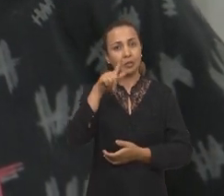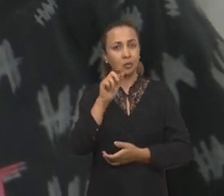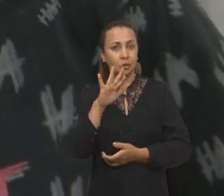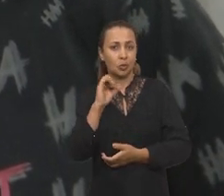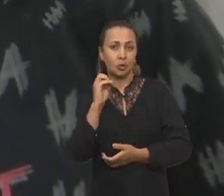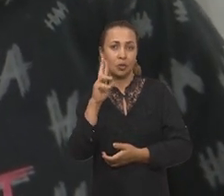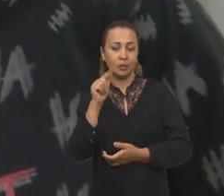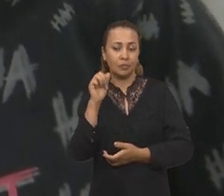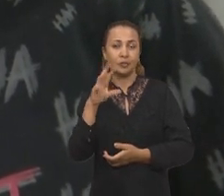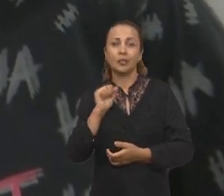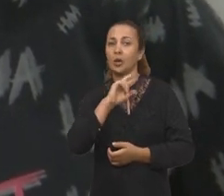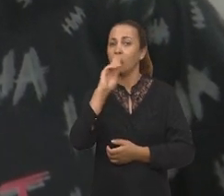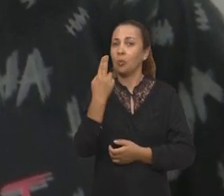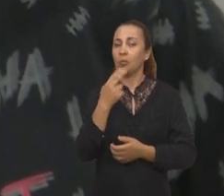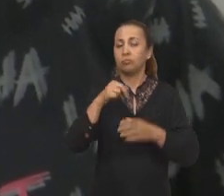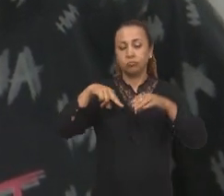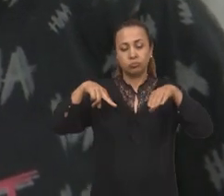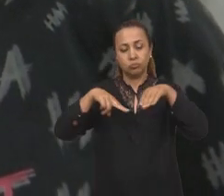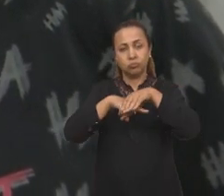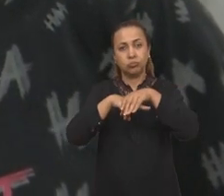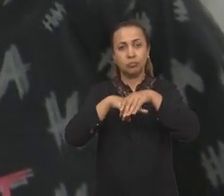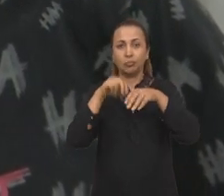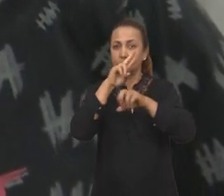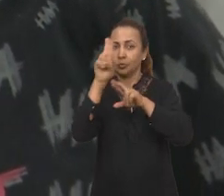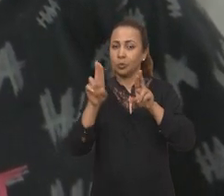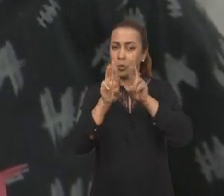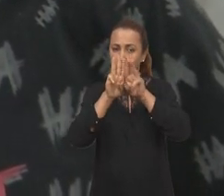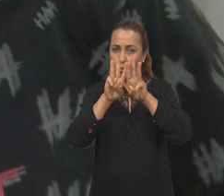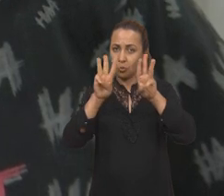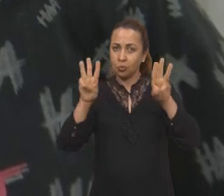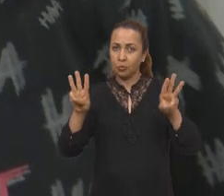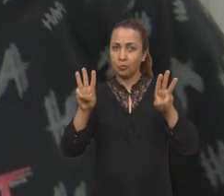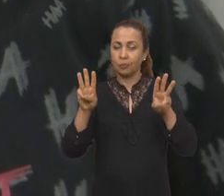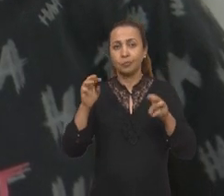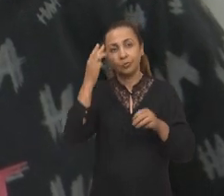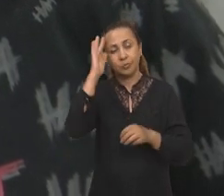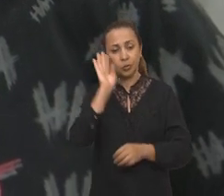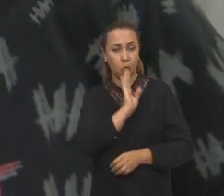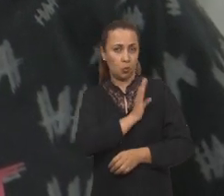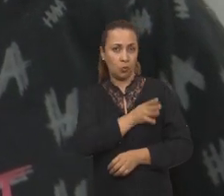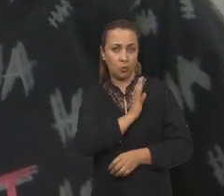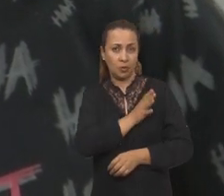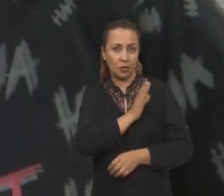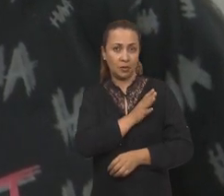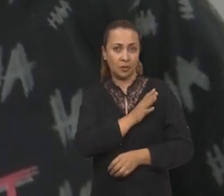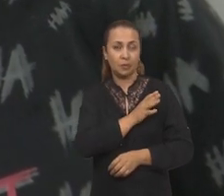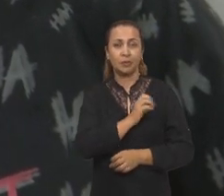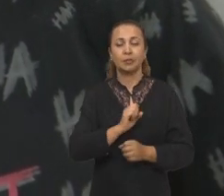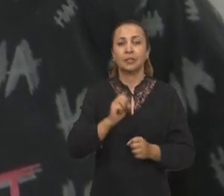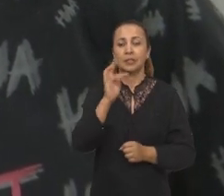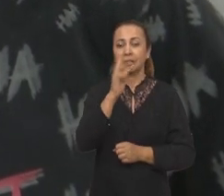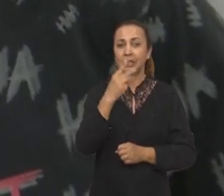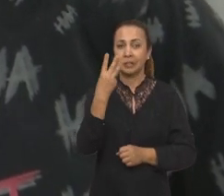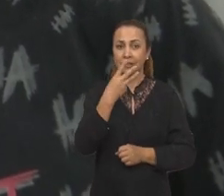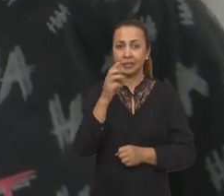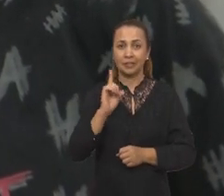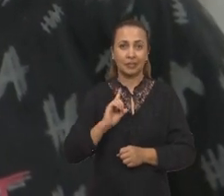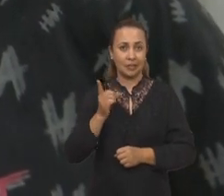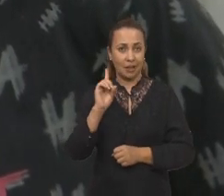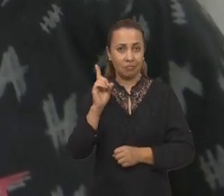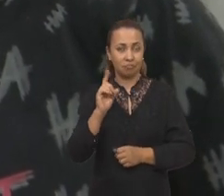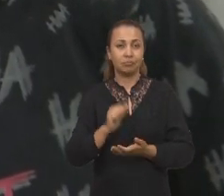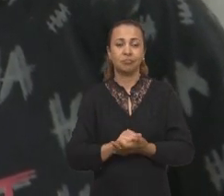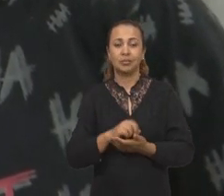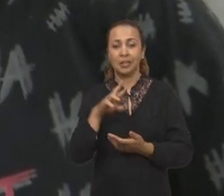a gente usa ou software que E no caso da aorta foi o e vai ser 3D E